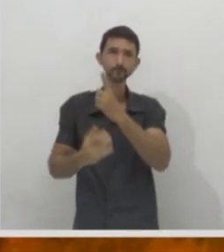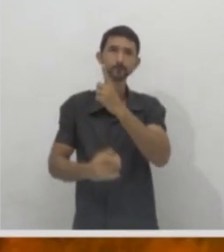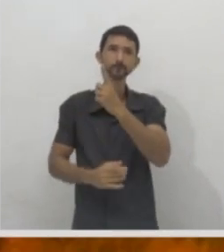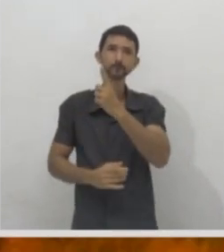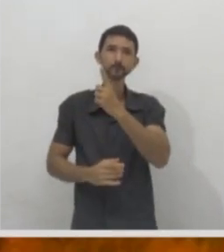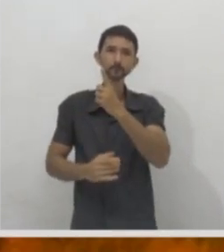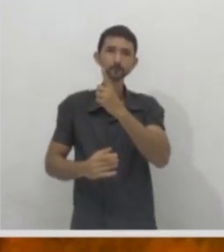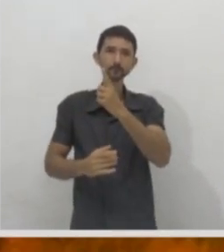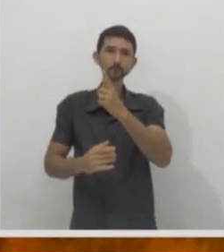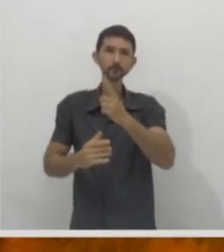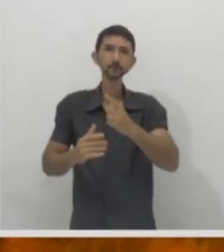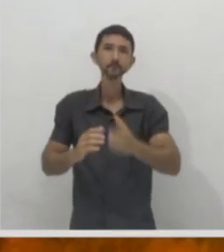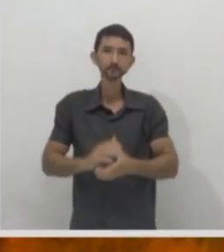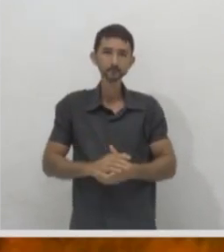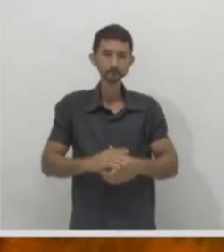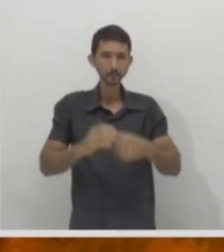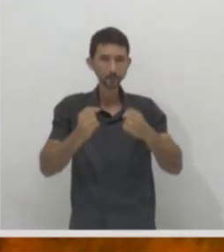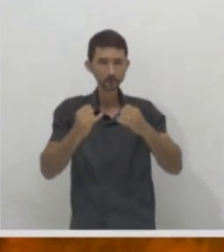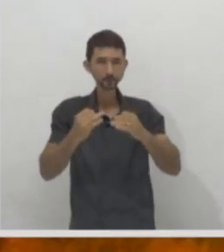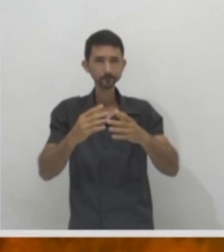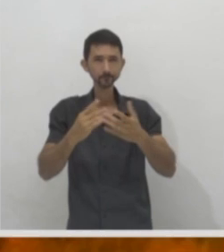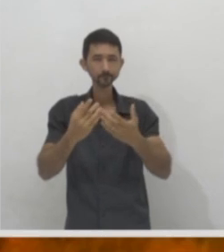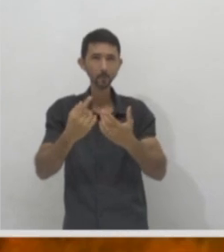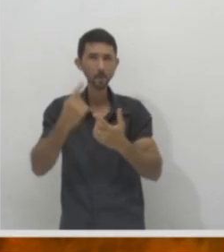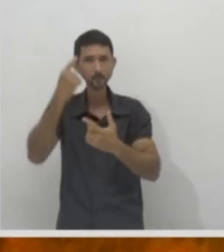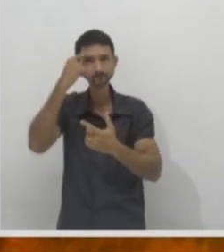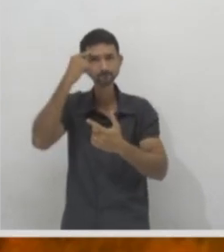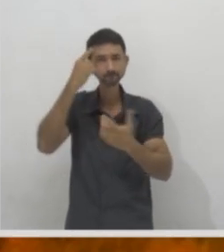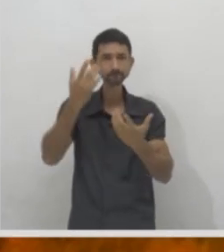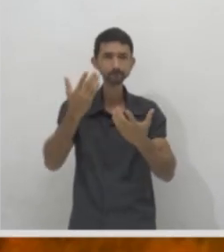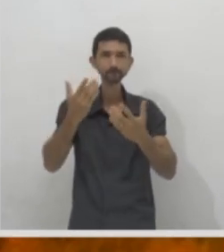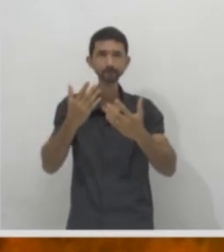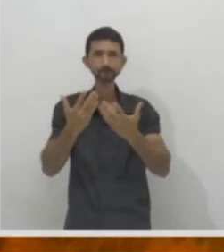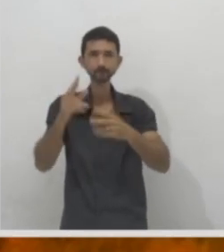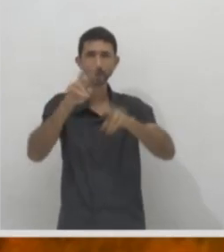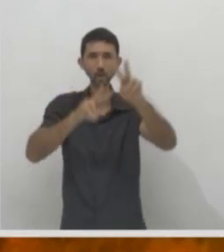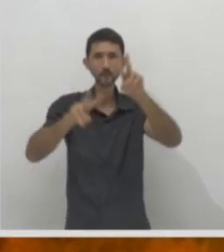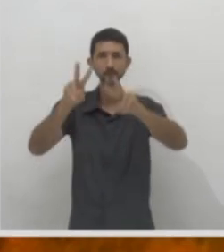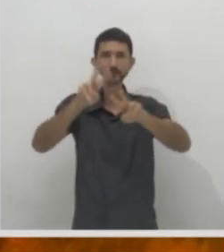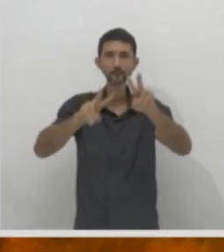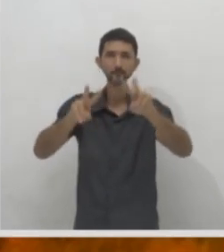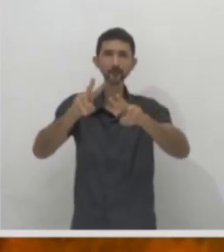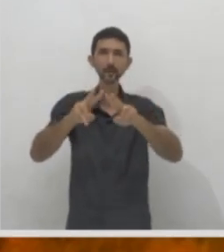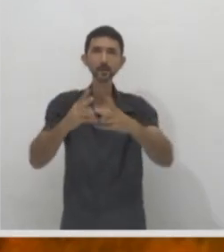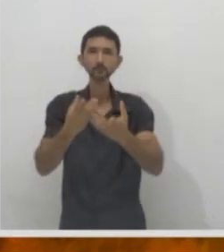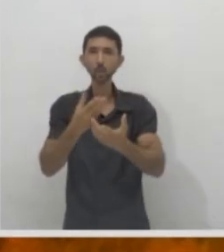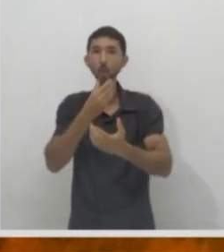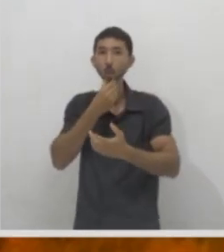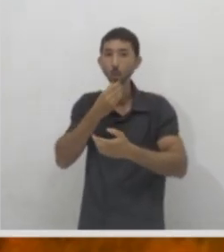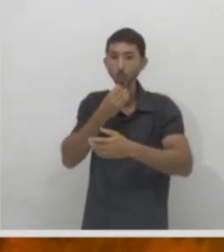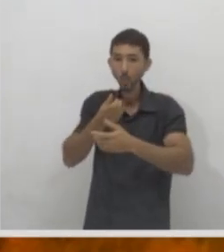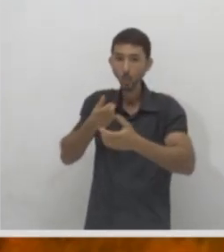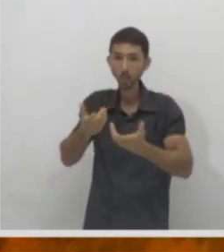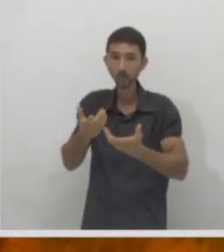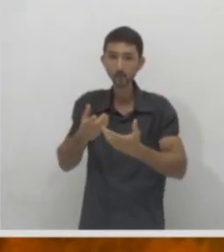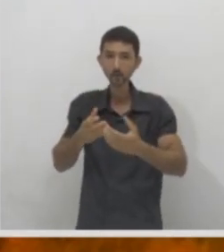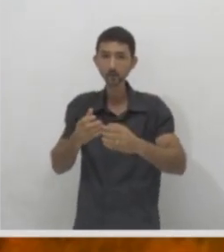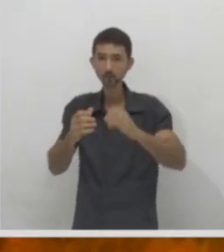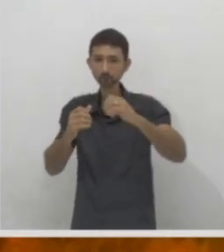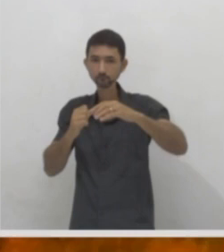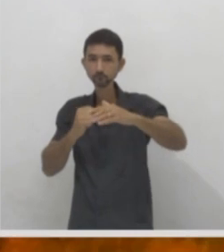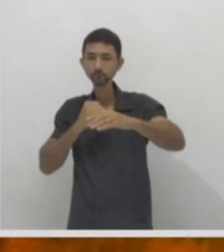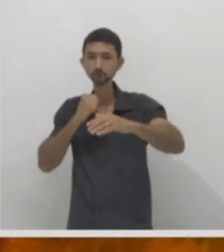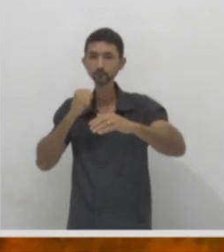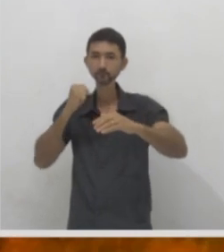vamos trabalhar daqui a pouco, só para vocês darem uma ideia, né? Aqui nós vemos caçadores, tá? Que